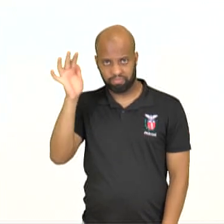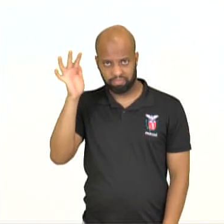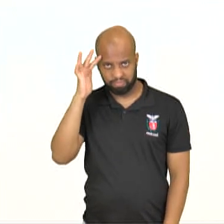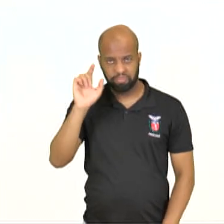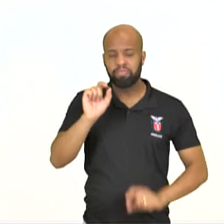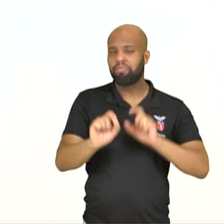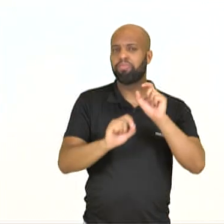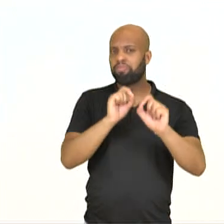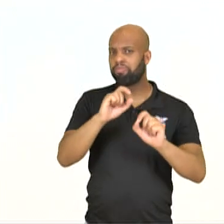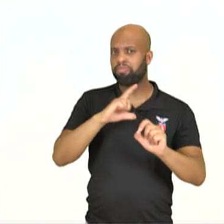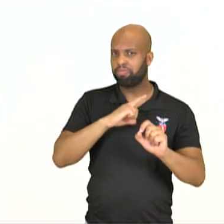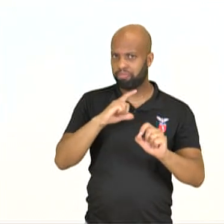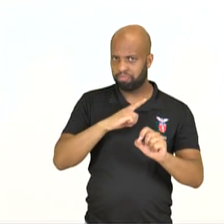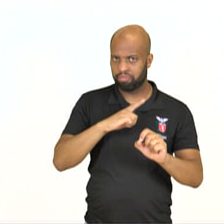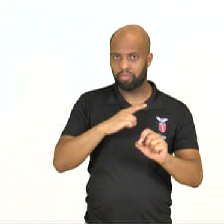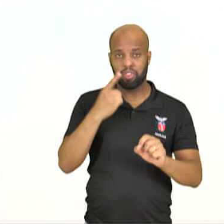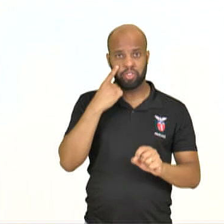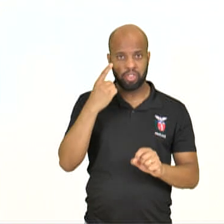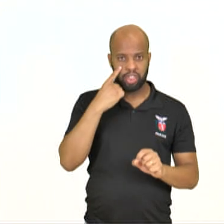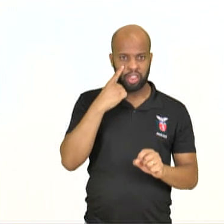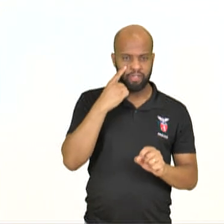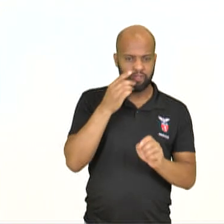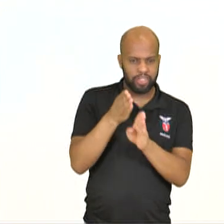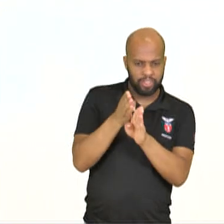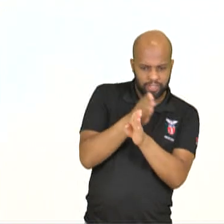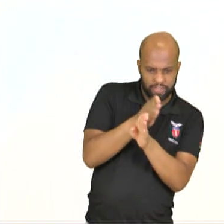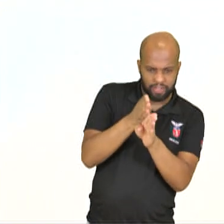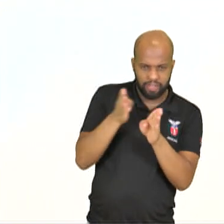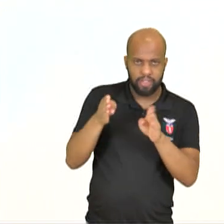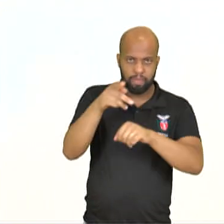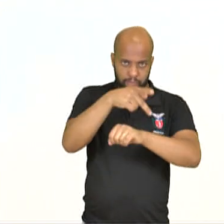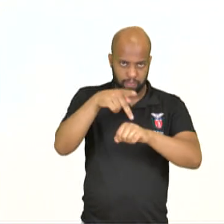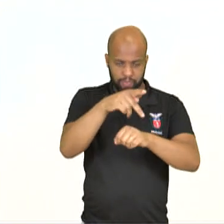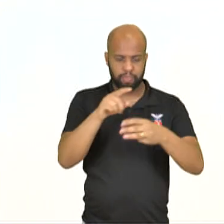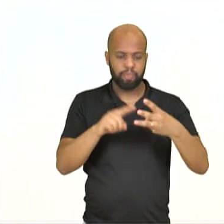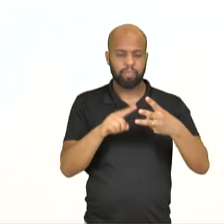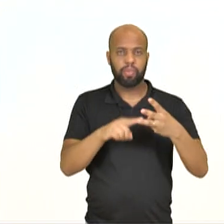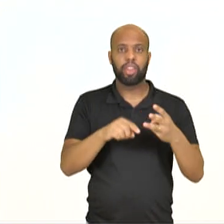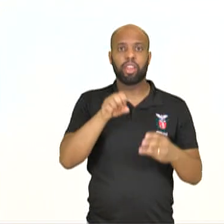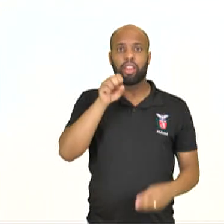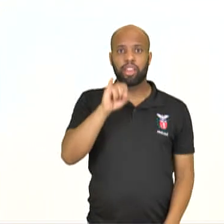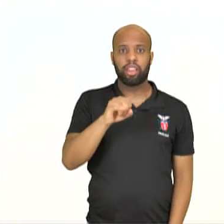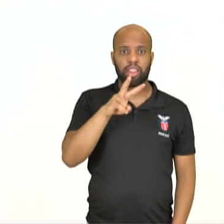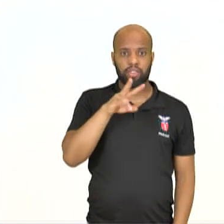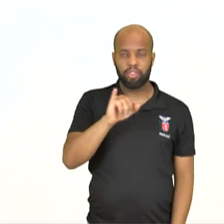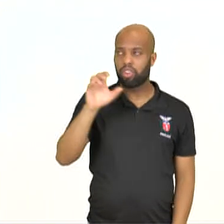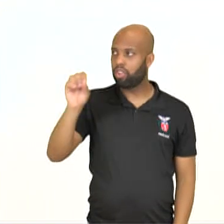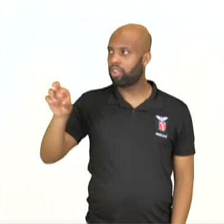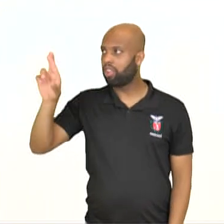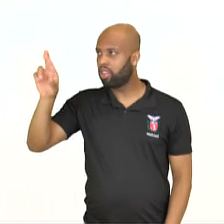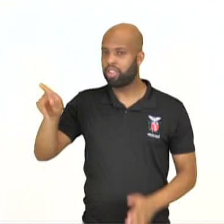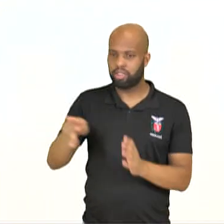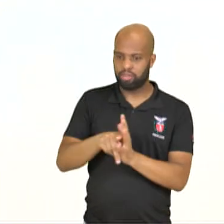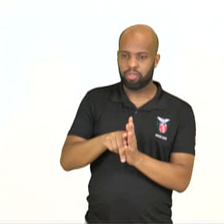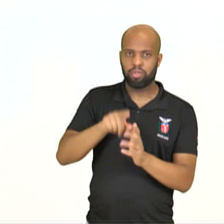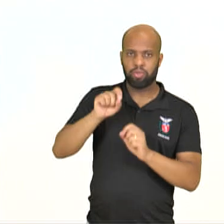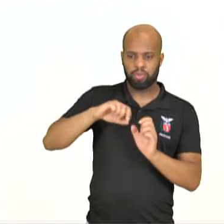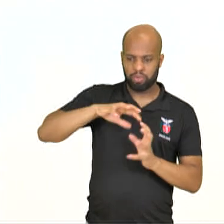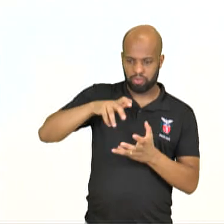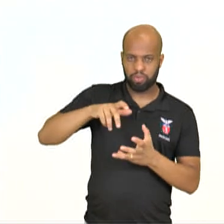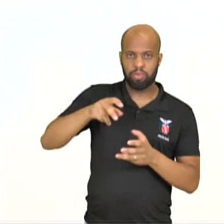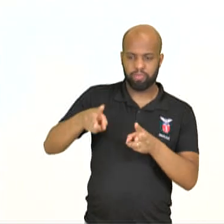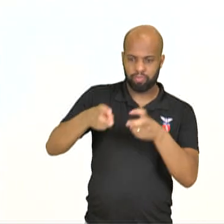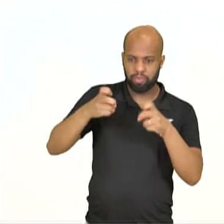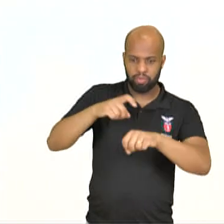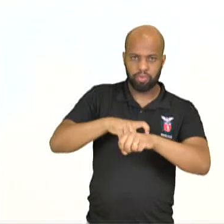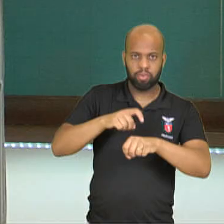em consideração os limites dos países? Ou letra C, à medida em que caminhamos para o Oriente no planisfério, percebemos que as